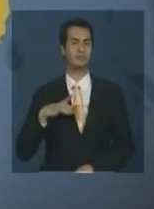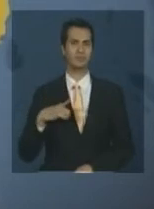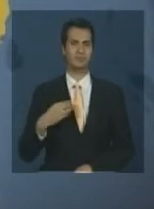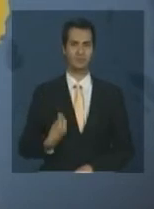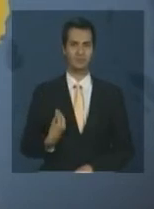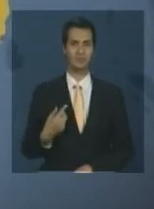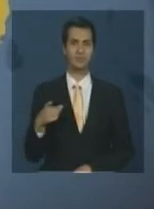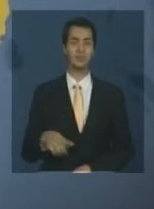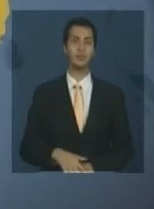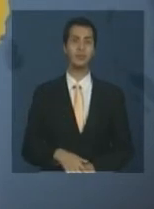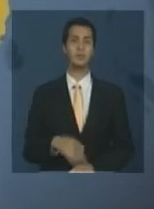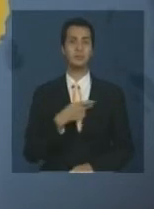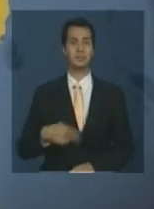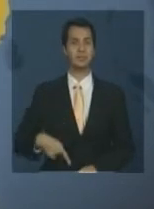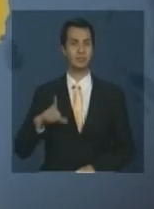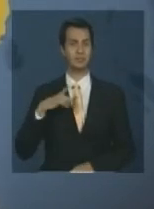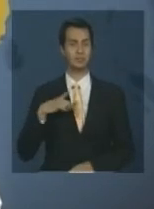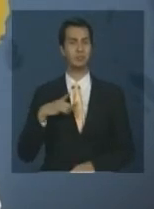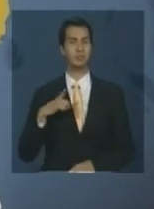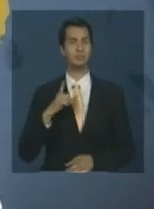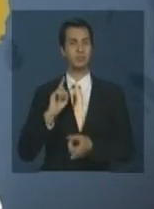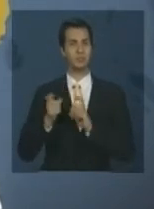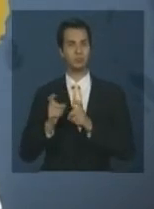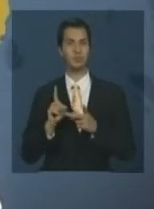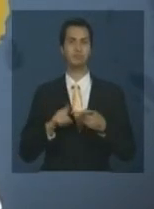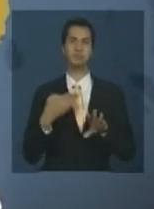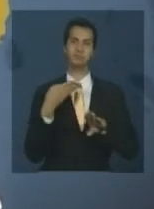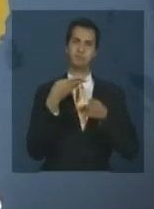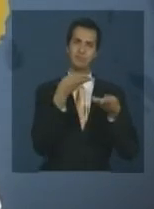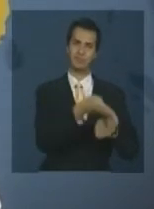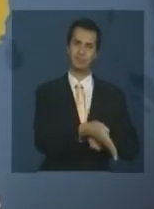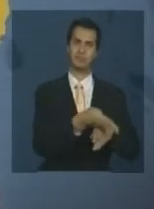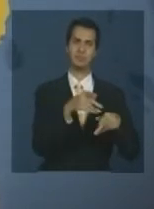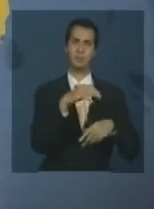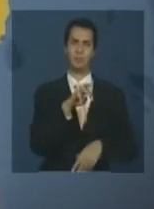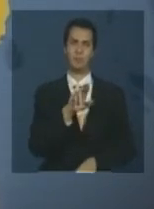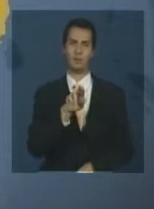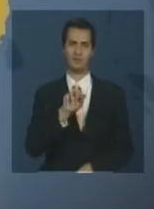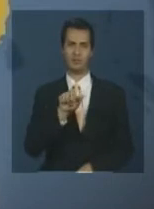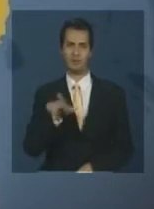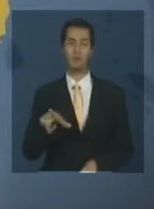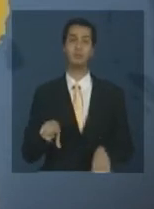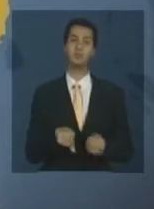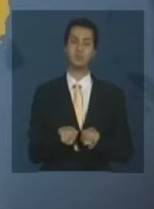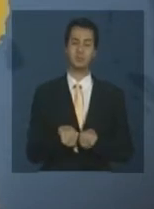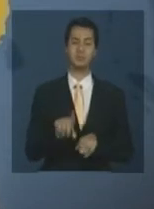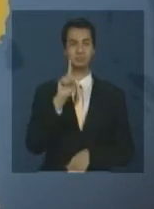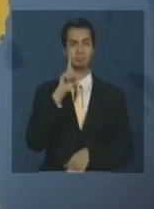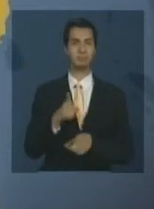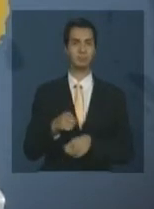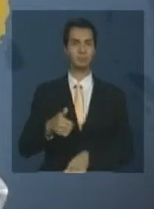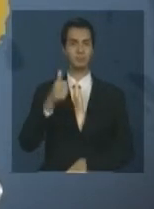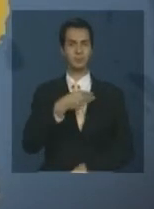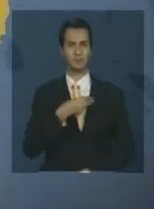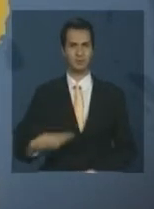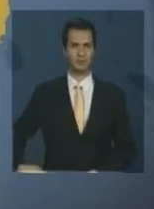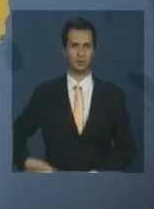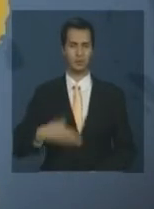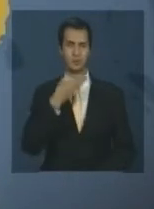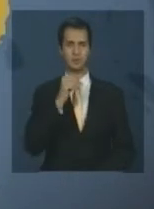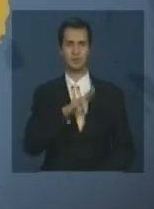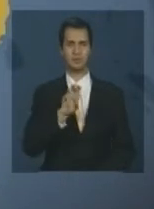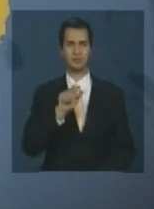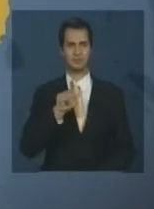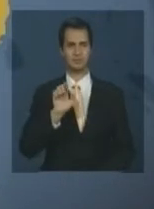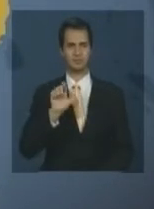de Mahatma Gandhi e assinou acordos bilaterais entre os dois países. Dilma Rousseff foi recebida pelo primeiro-ministro da Índia, Manmohan Singh.